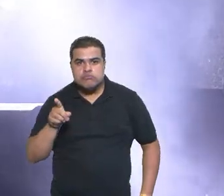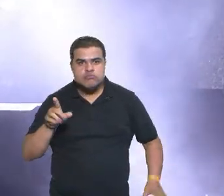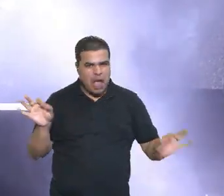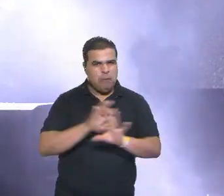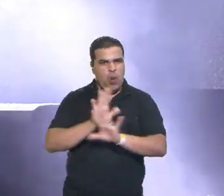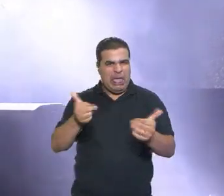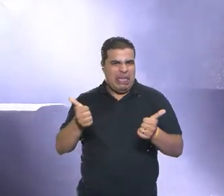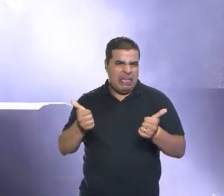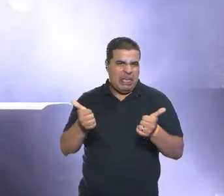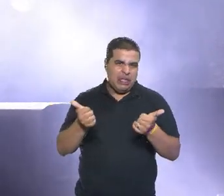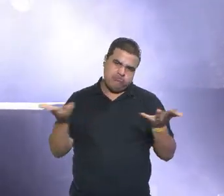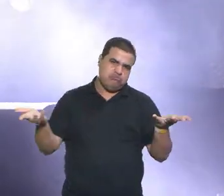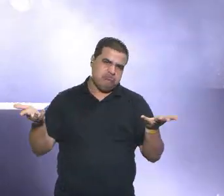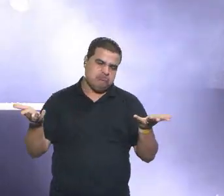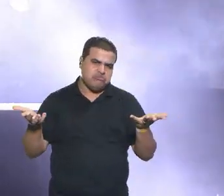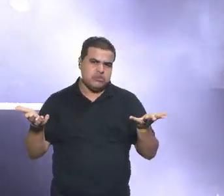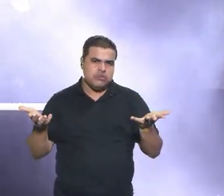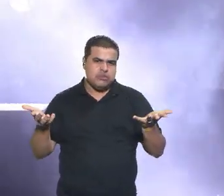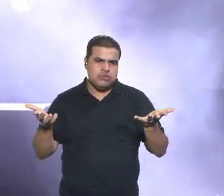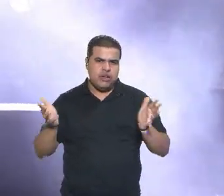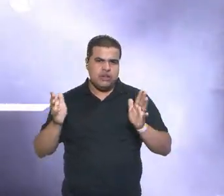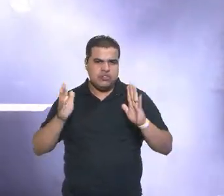agora deu pessoal